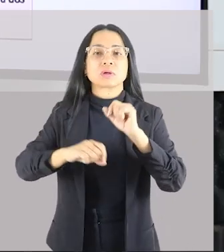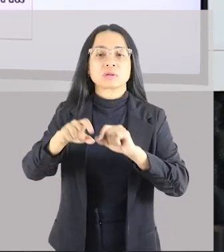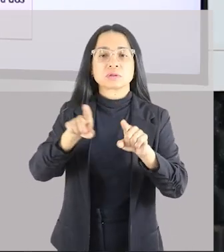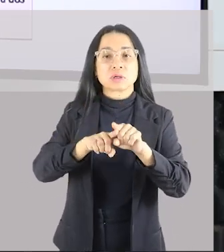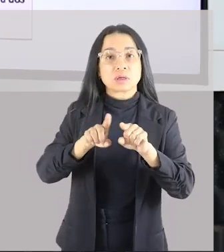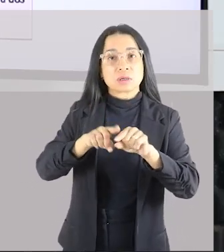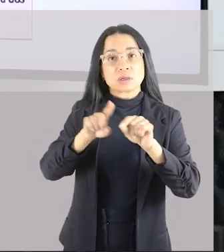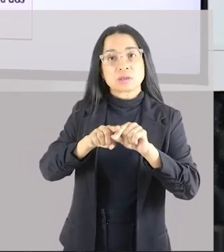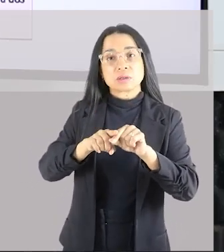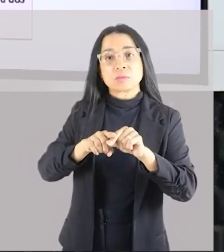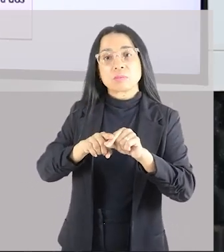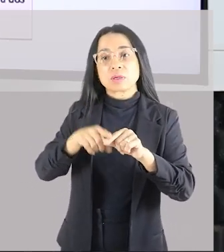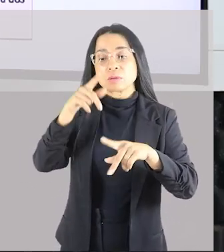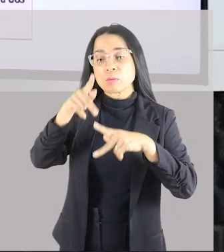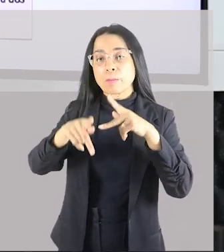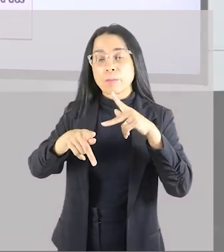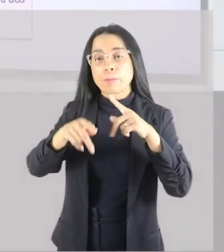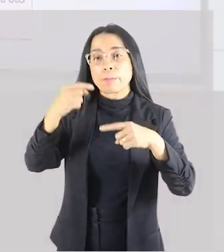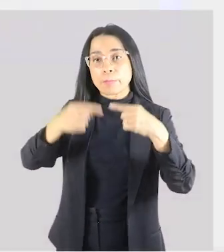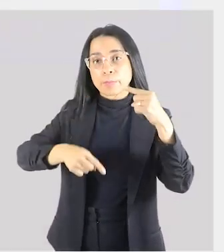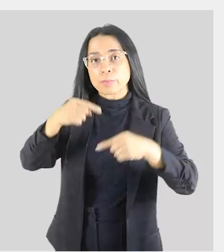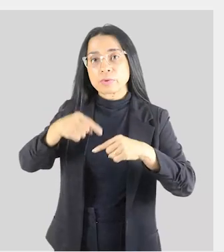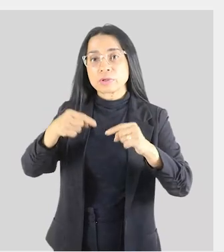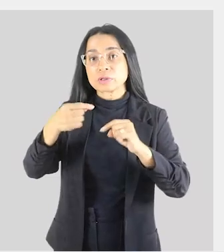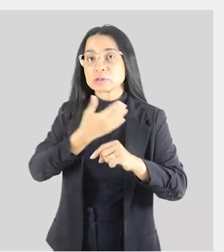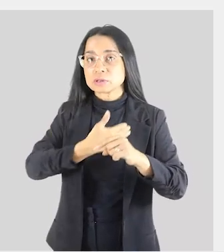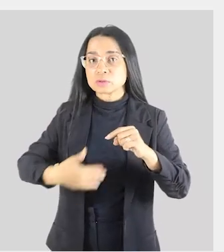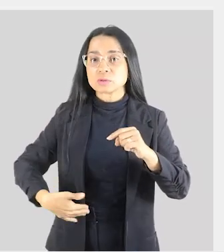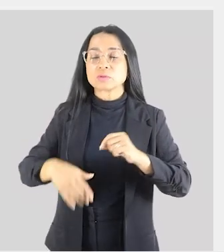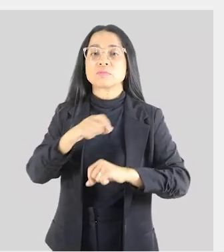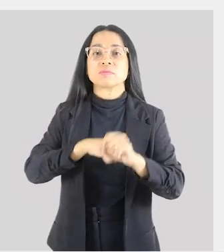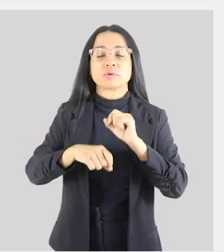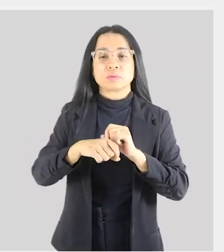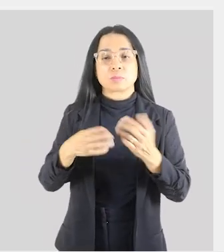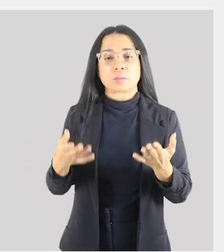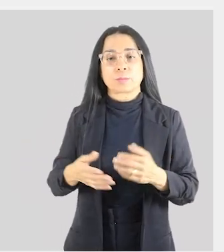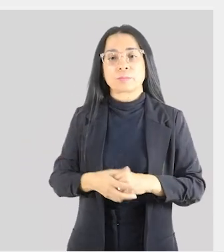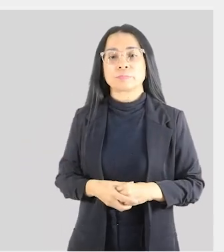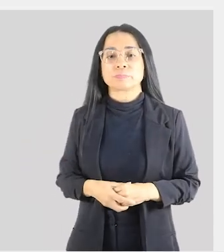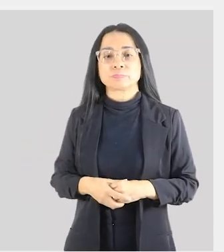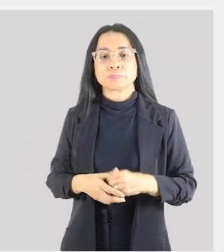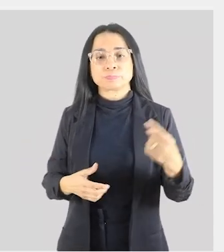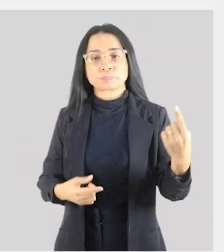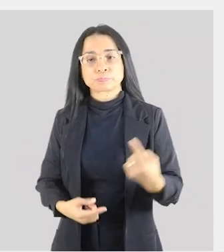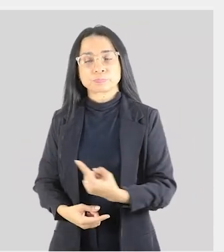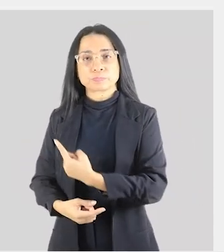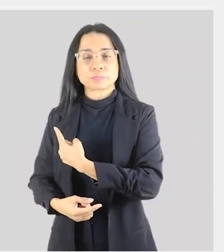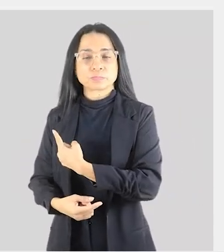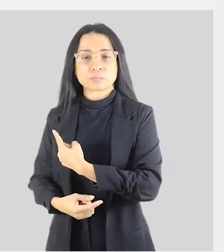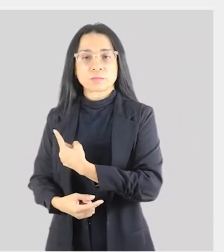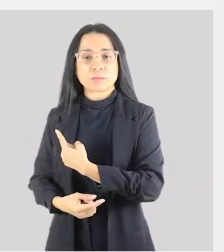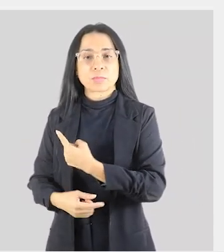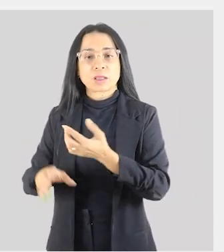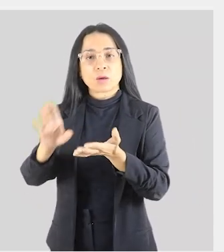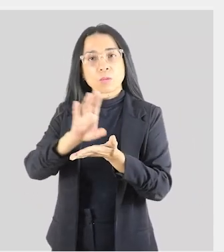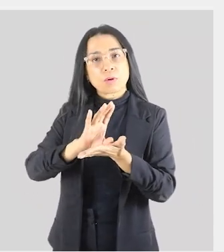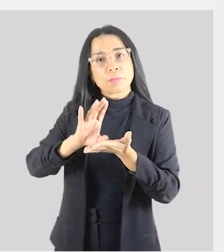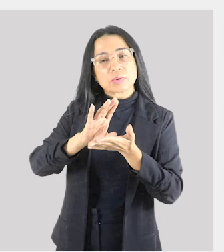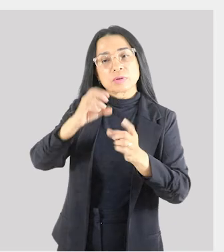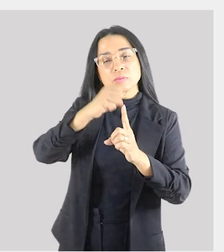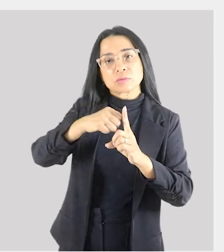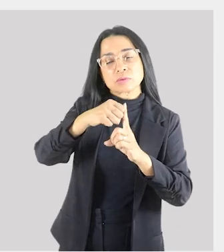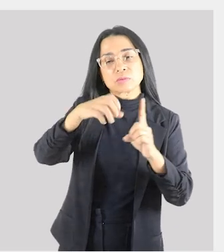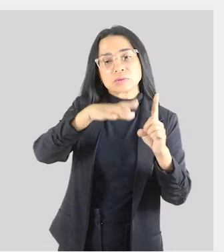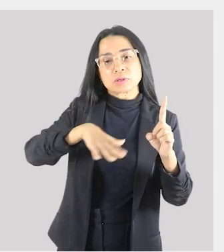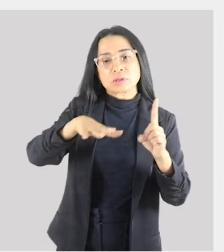populações que foram minoradas ao longo do tempo. Quanto à sociedade, o capitalismo apresenta uma divisão em classes